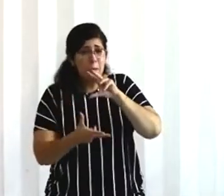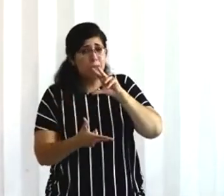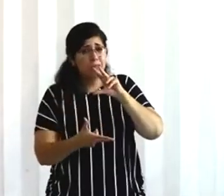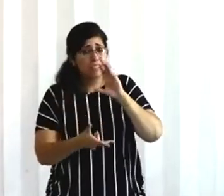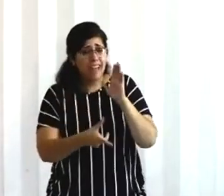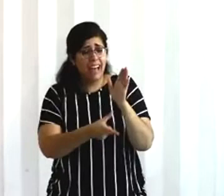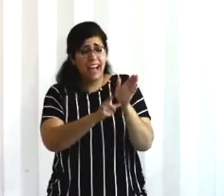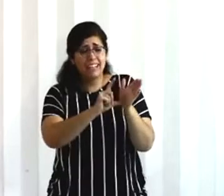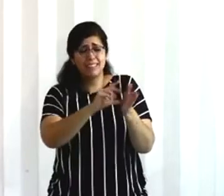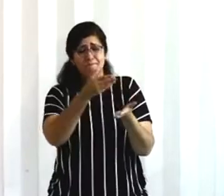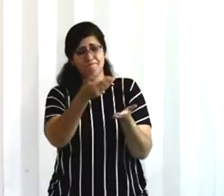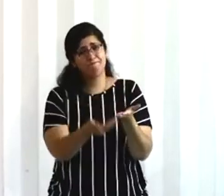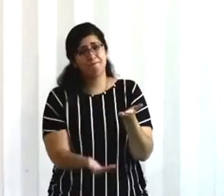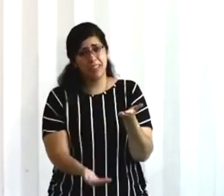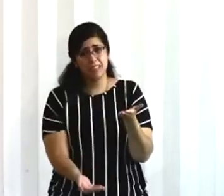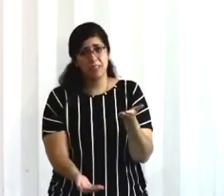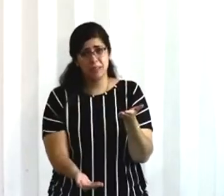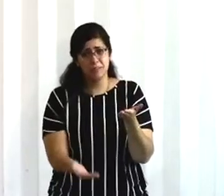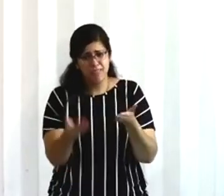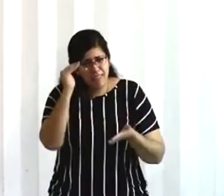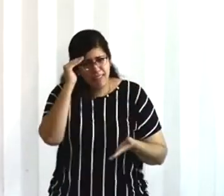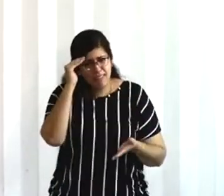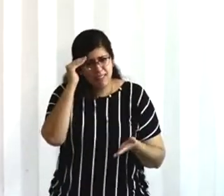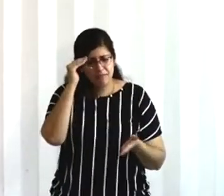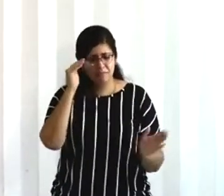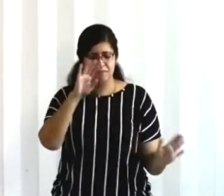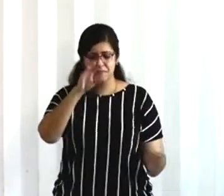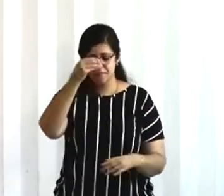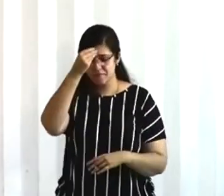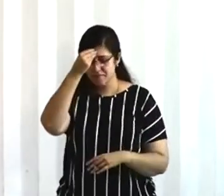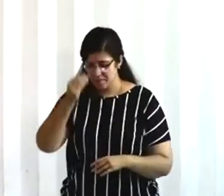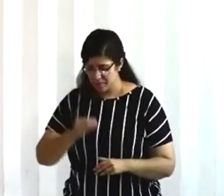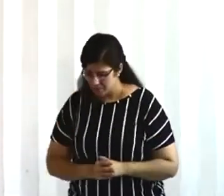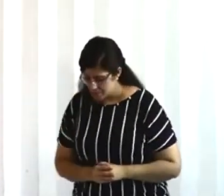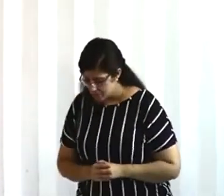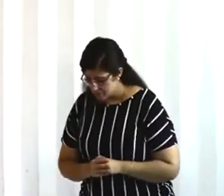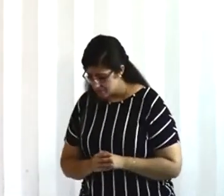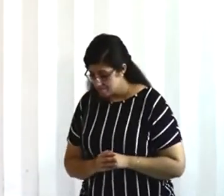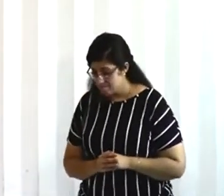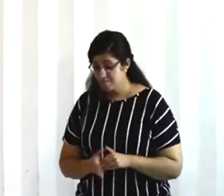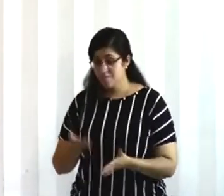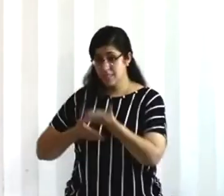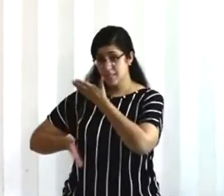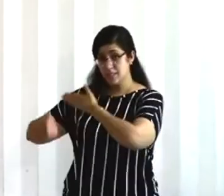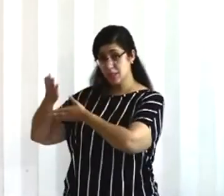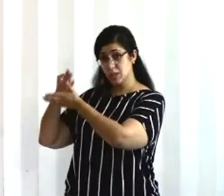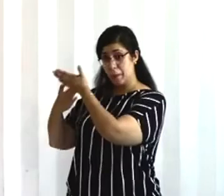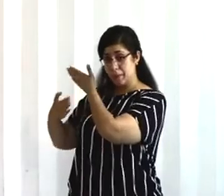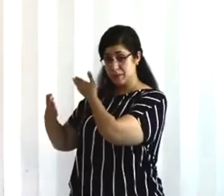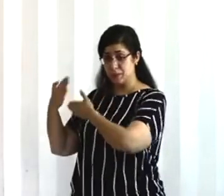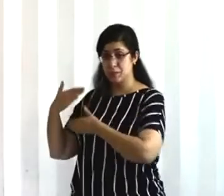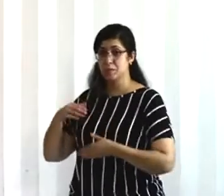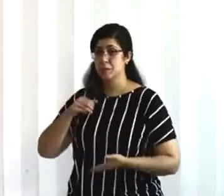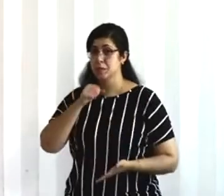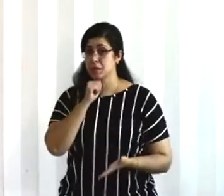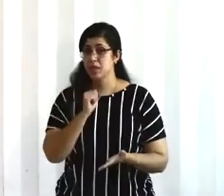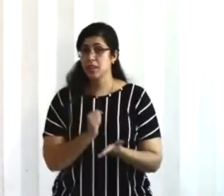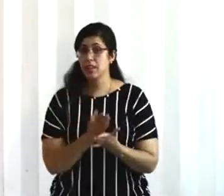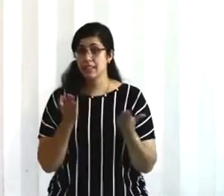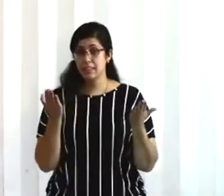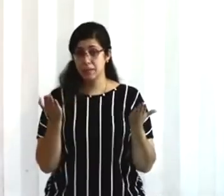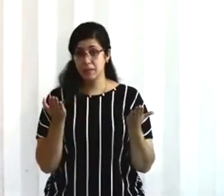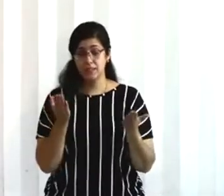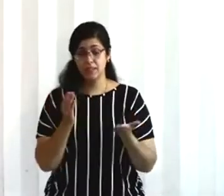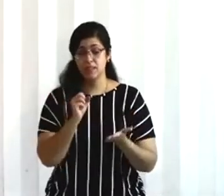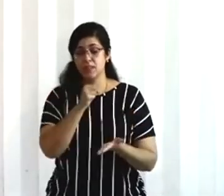E esse cenário, o cenário da época de Acás, o cenário da época do profeta Isaías, não é diferente